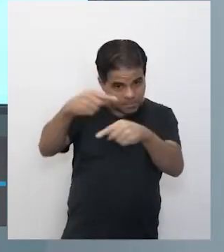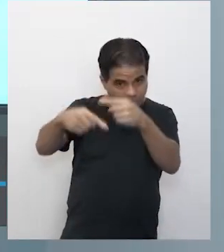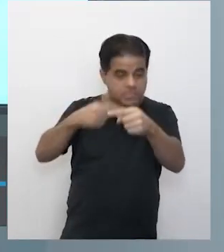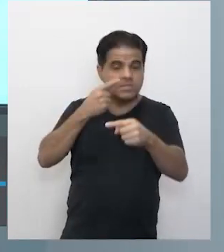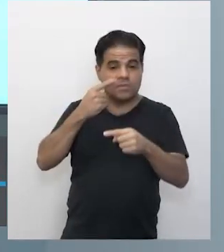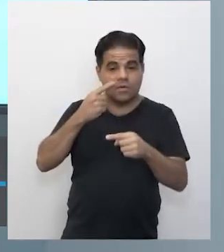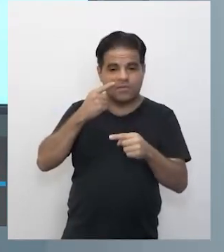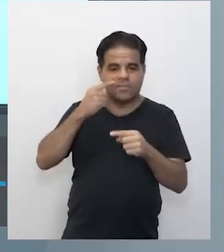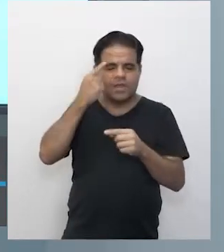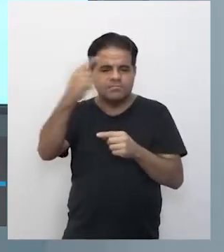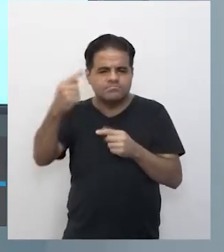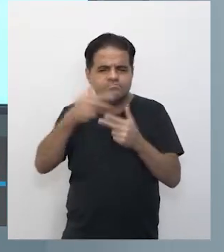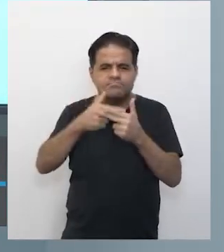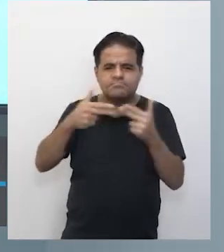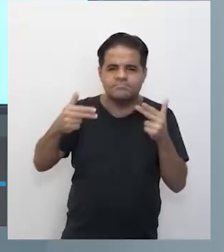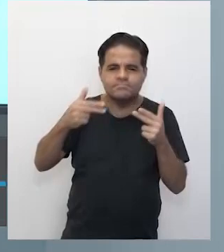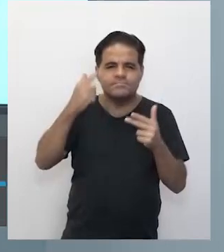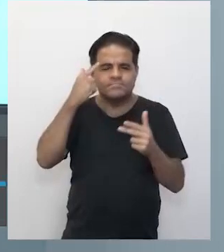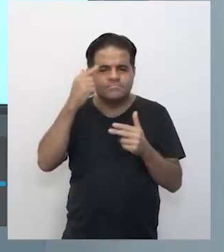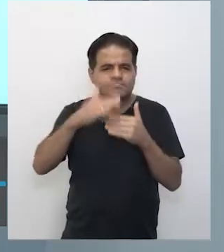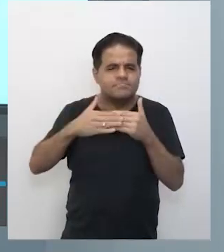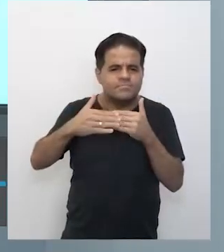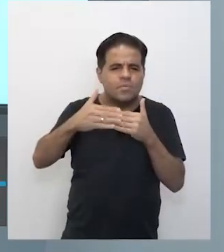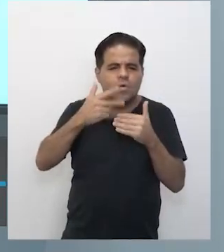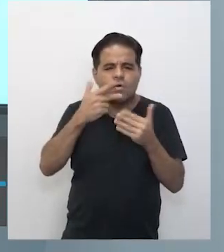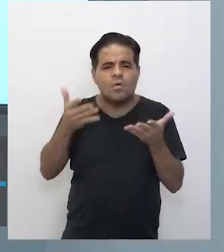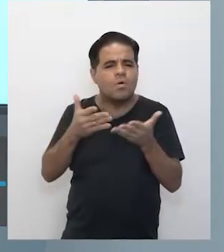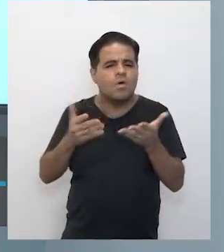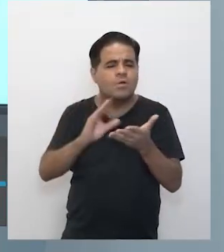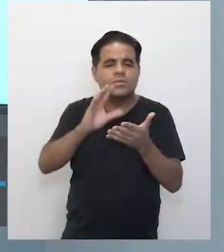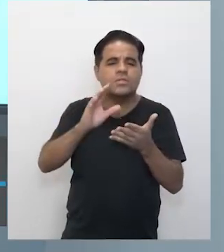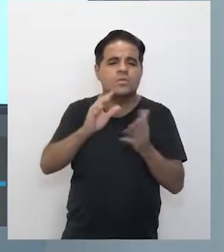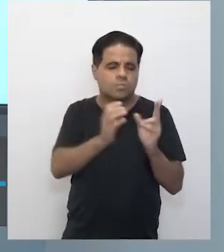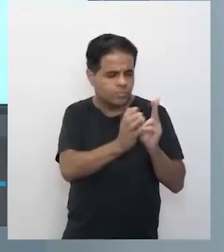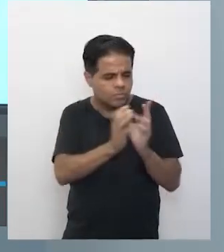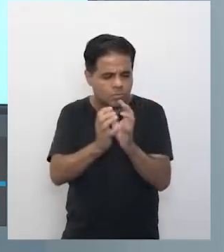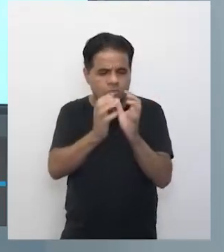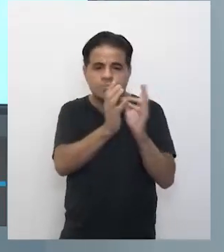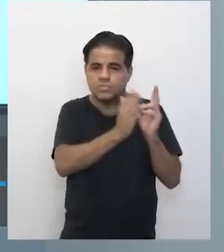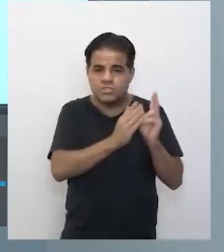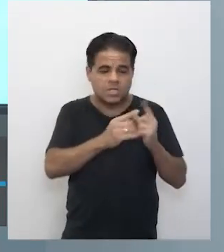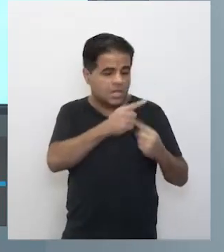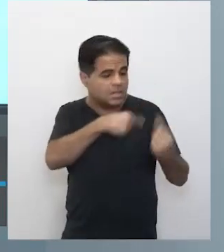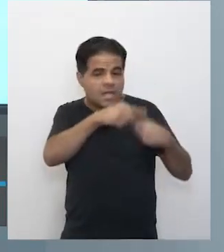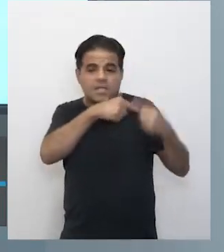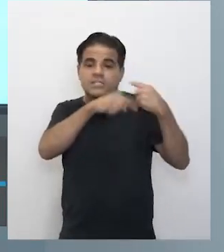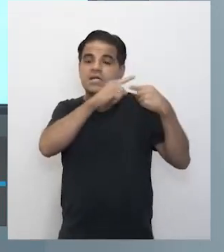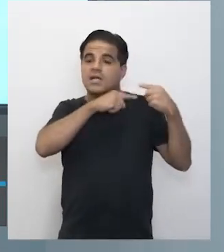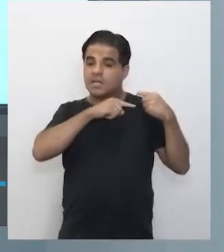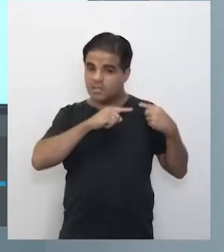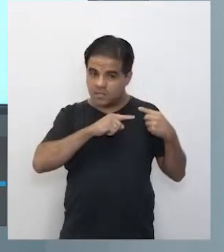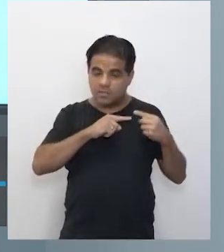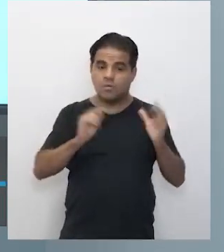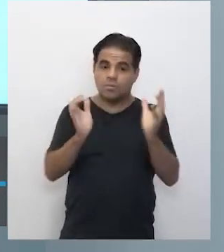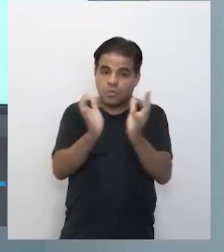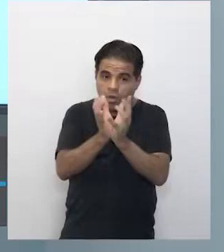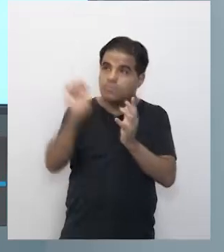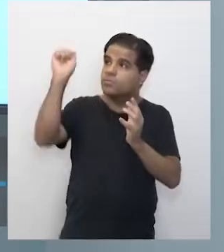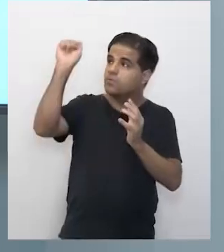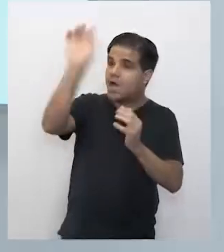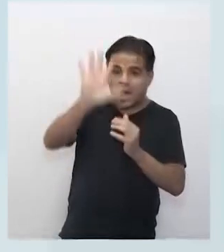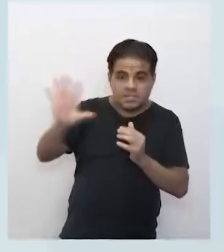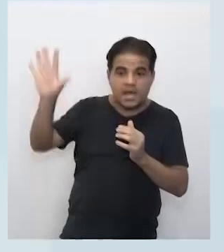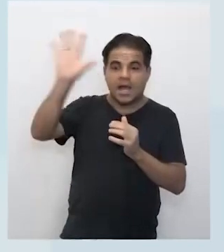ver que esse quebra-cabeça vai começar a se desmanchar. Então, os indígenas são descendentes de povos asiáticos. E isso a gente